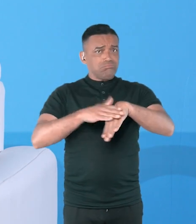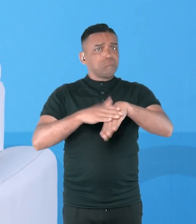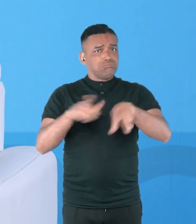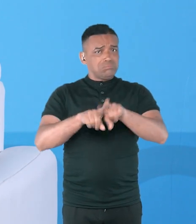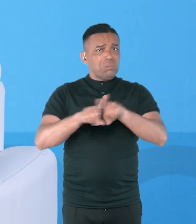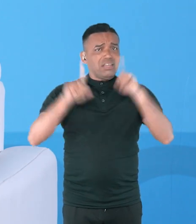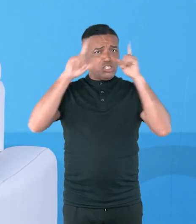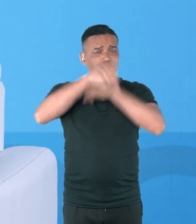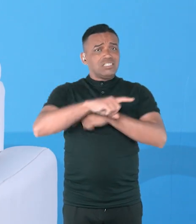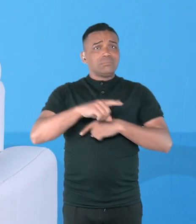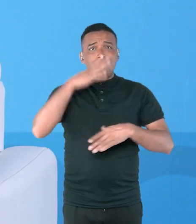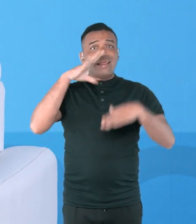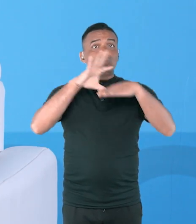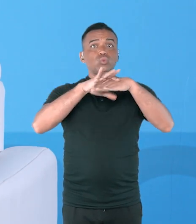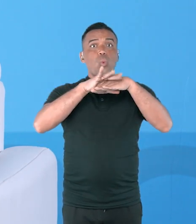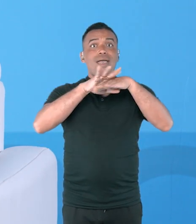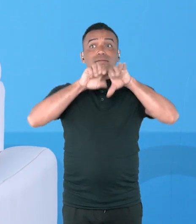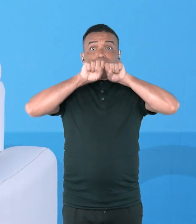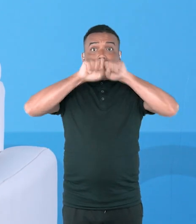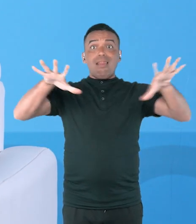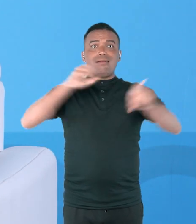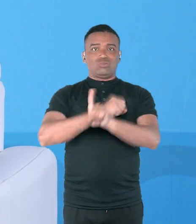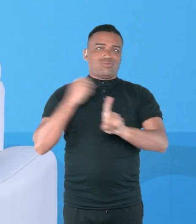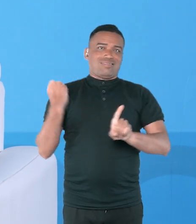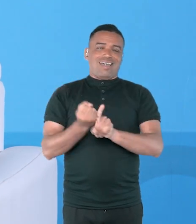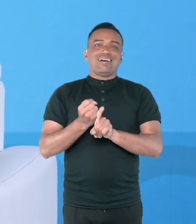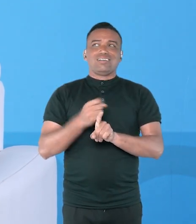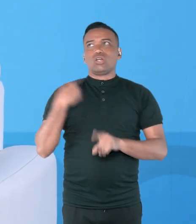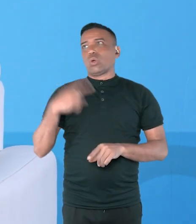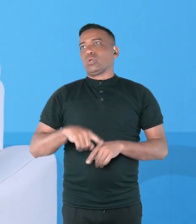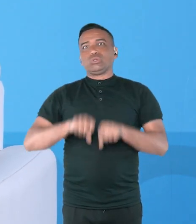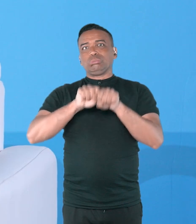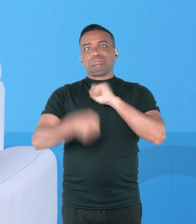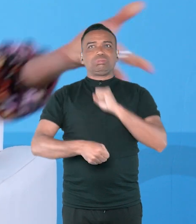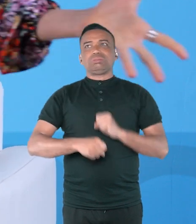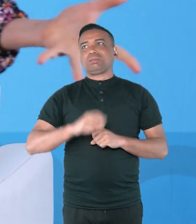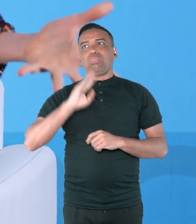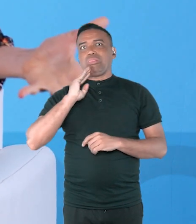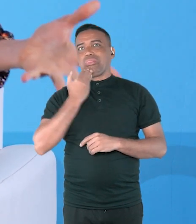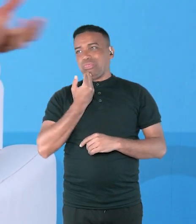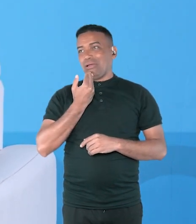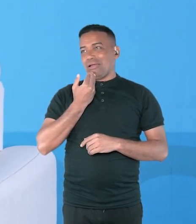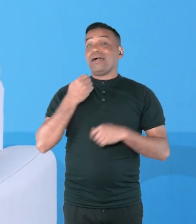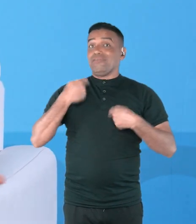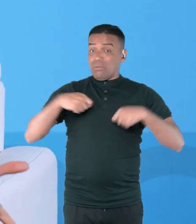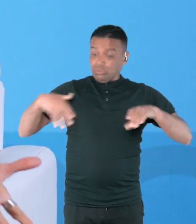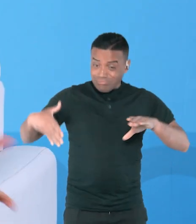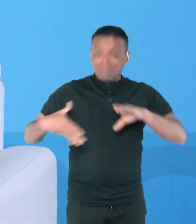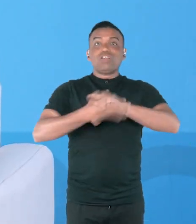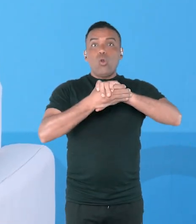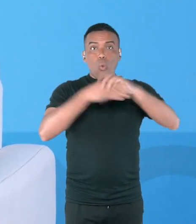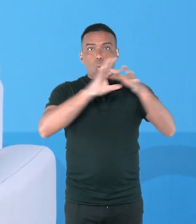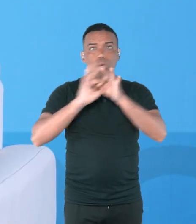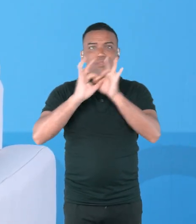gente? É uma doença coletiva, tá? Estamos todos estragados. Mas vamos dar as mãos.